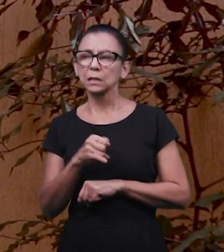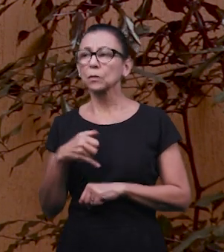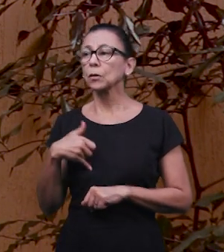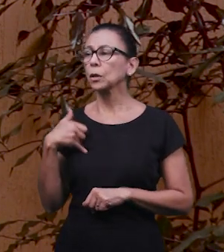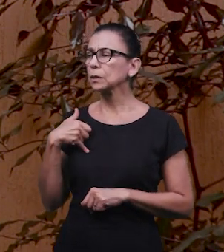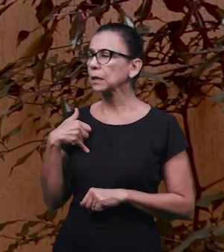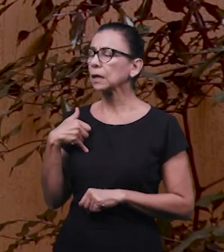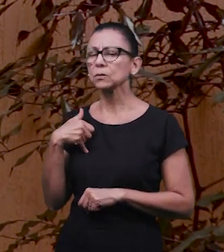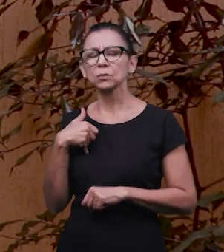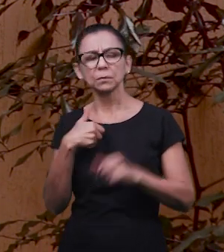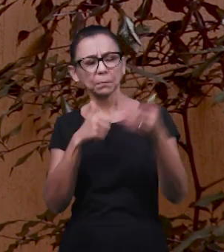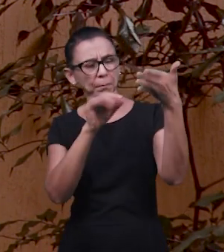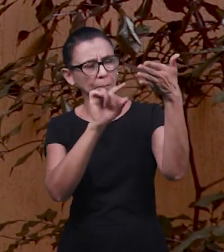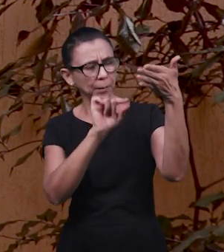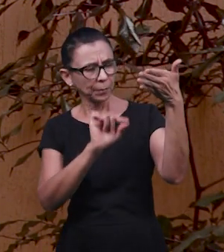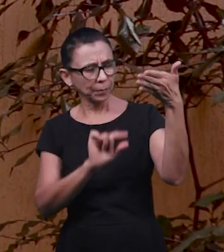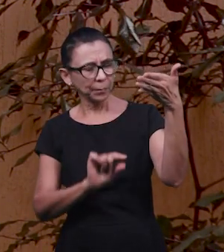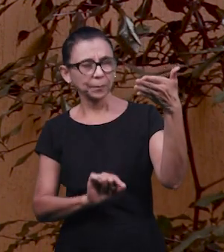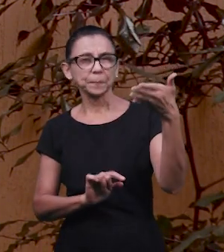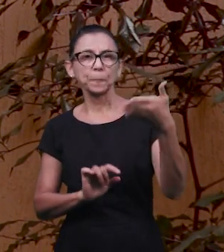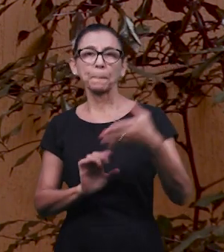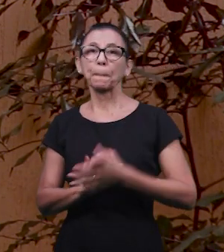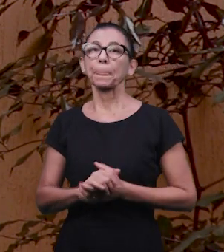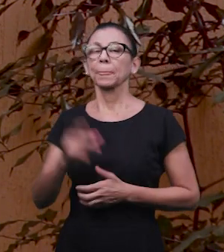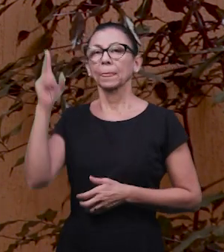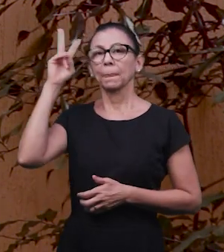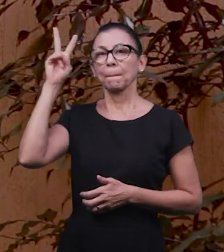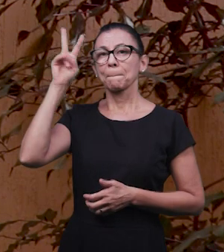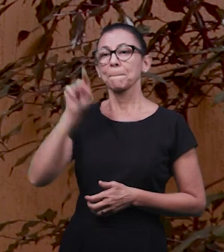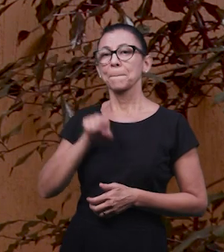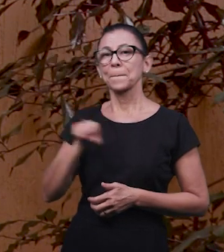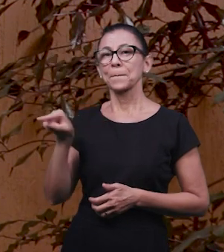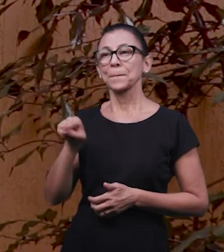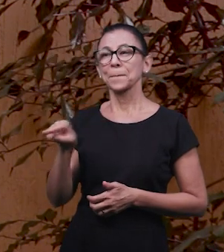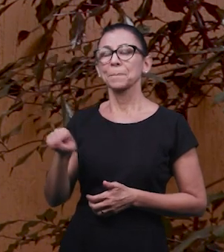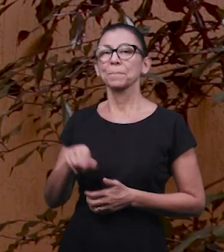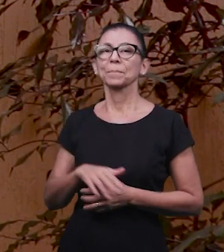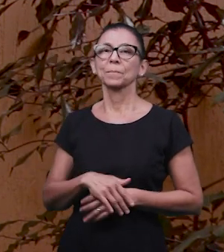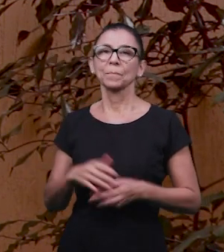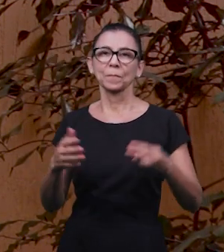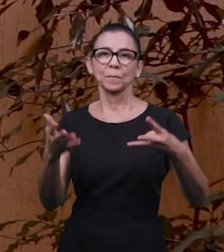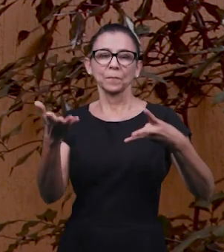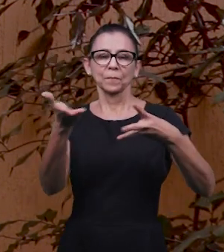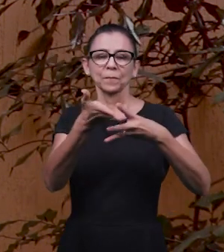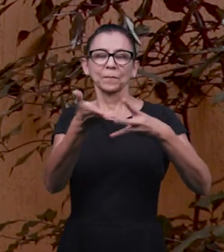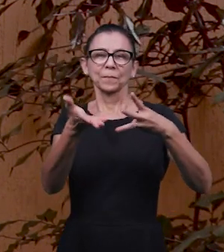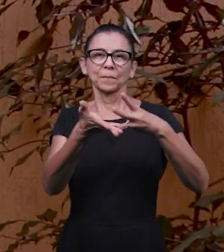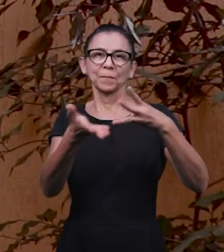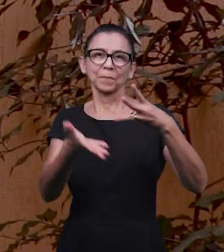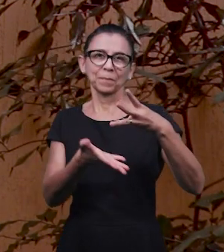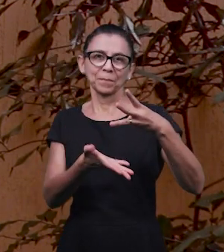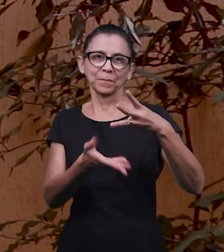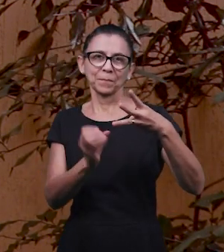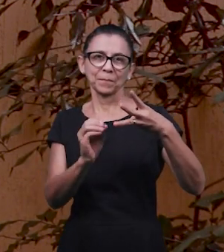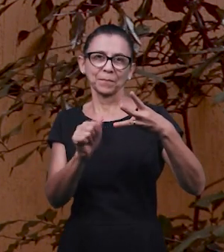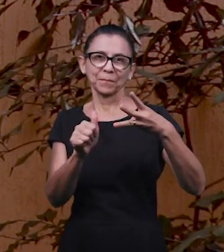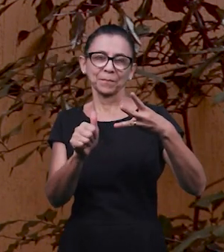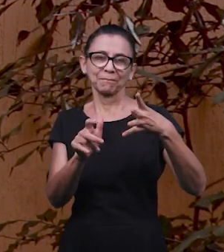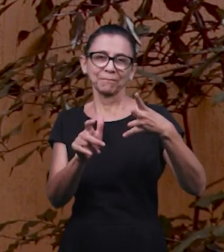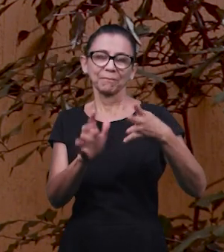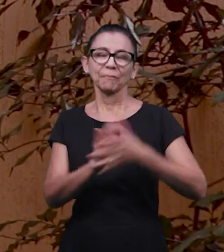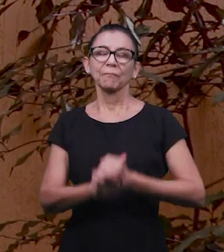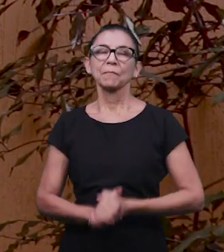a 15 e nós estamos aqui, ó, a EBD das crianças com deficiência. Vocês vão vir bem aqui no cantinho, na